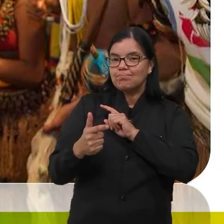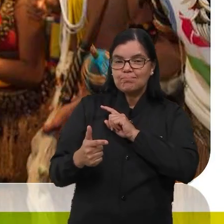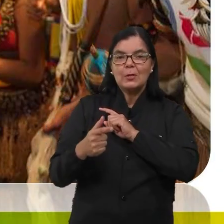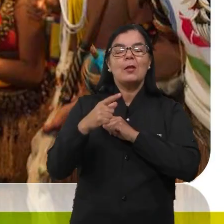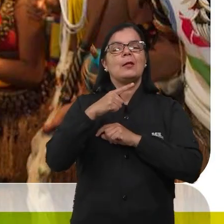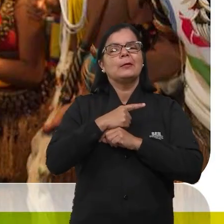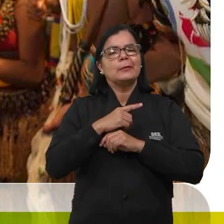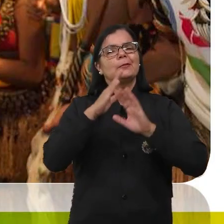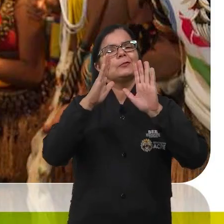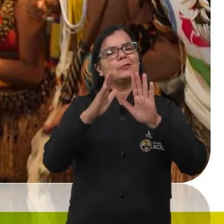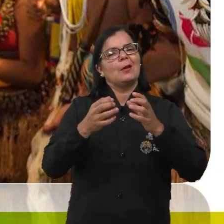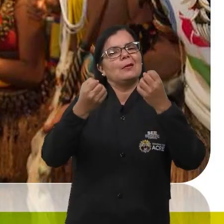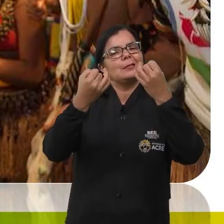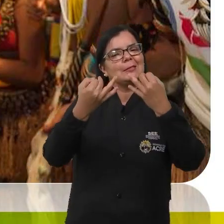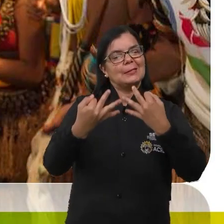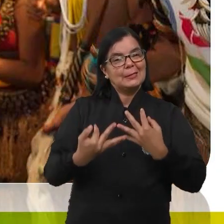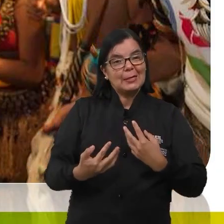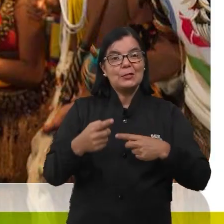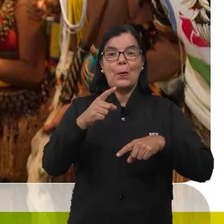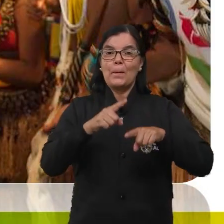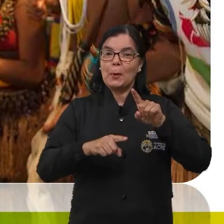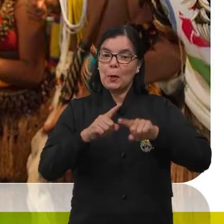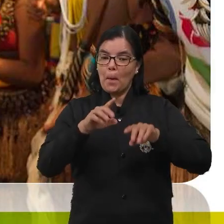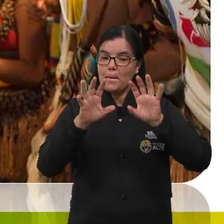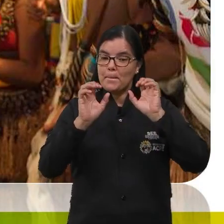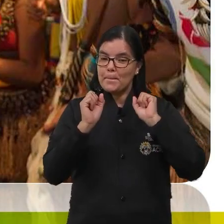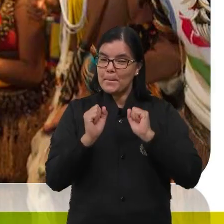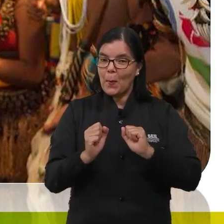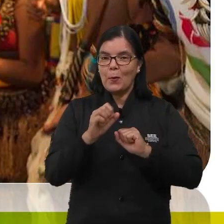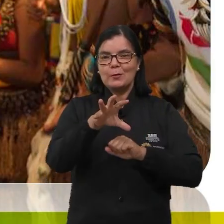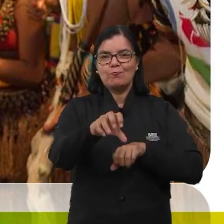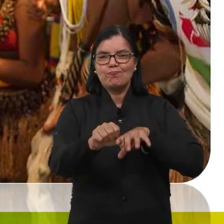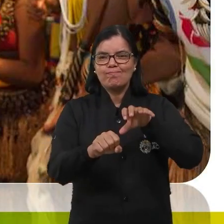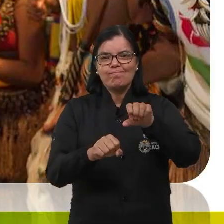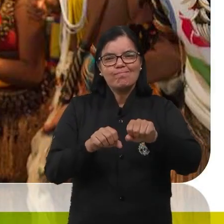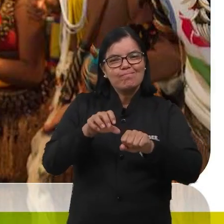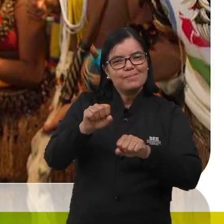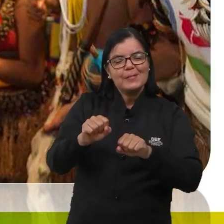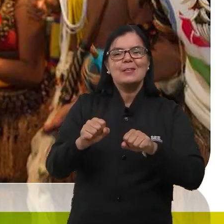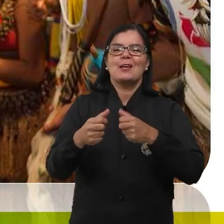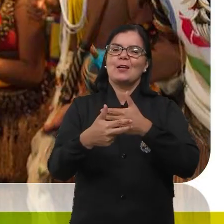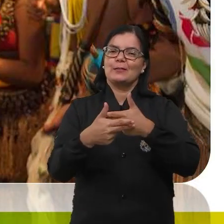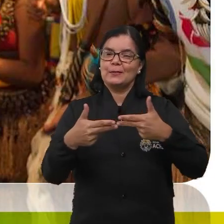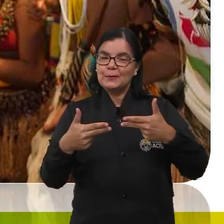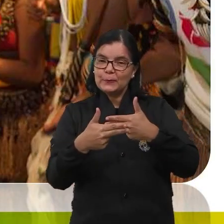indígena, que a gente já falou, a material é aquela que a gente pode tocar, como